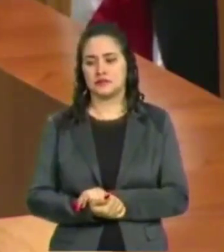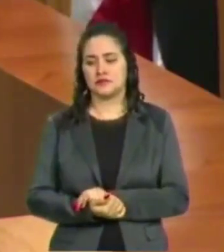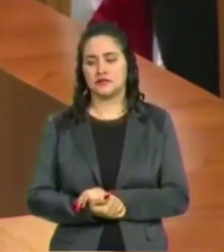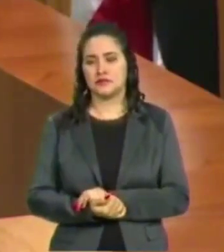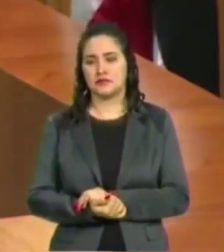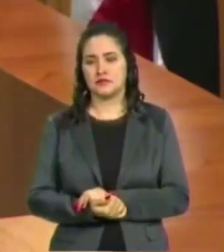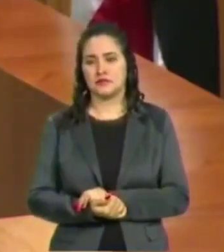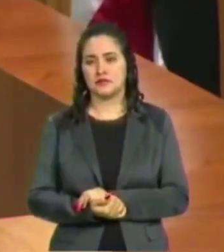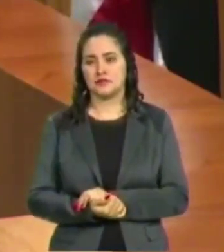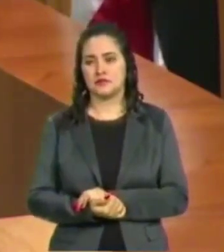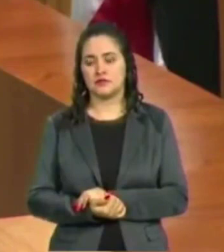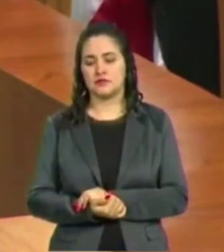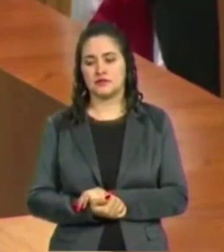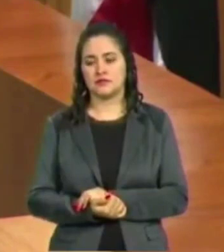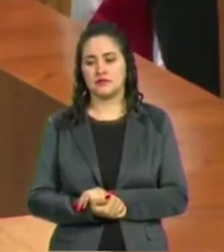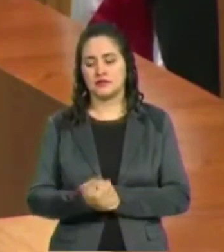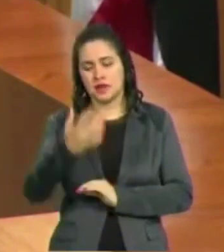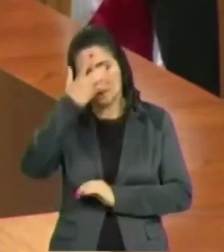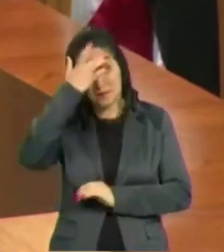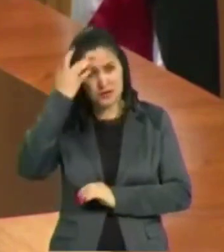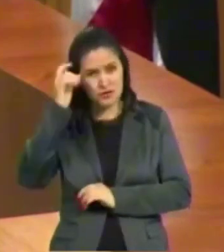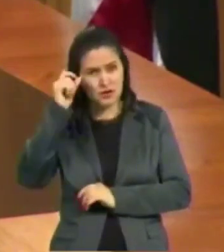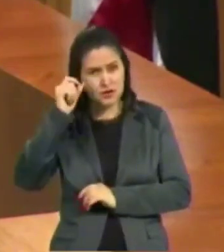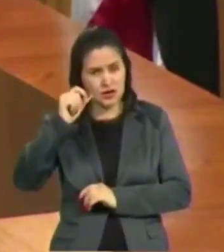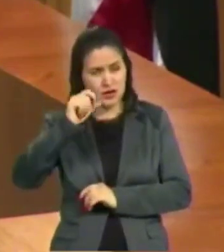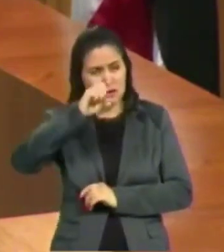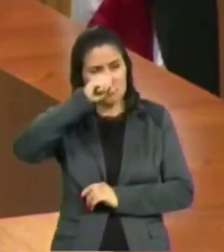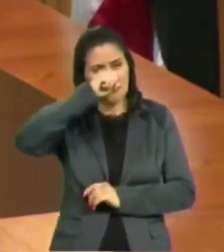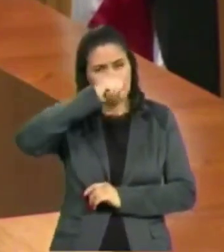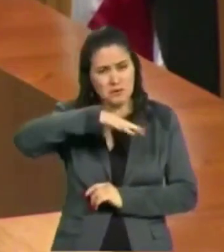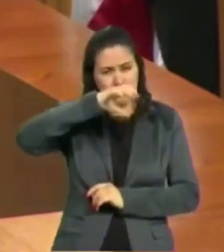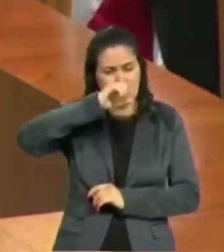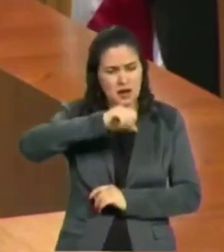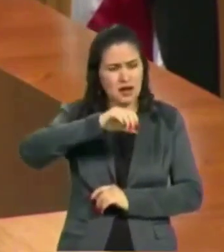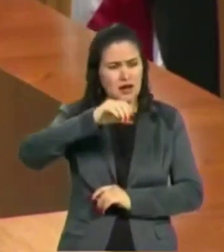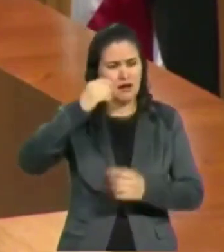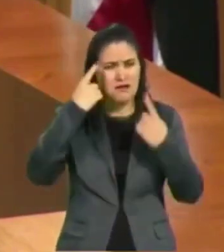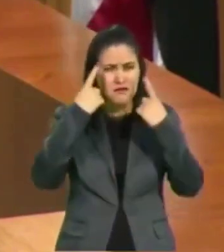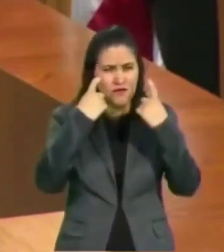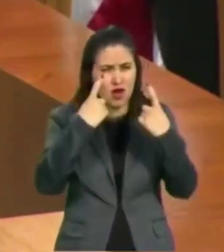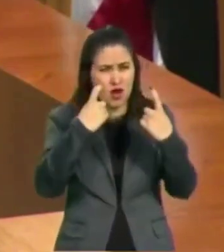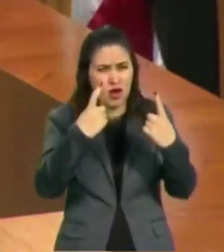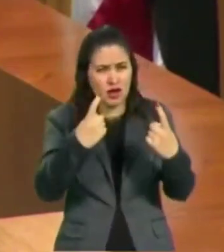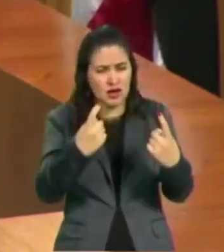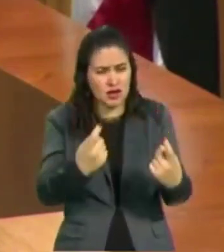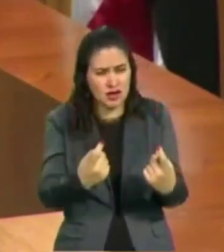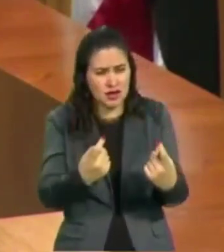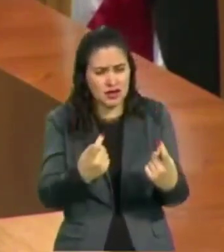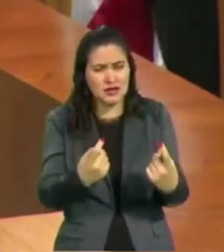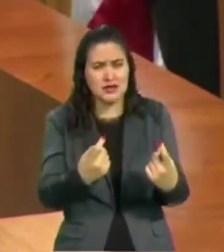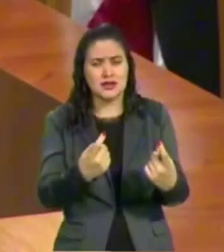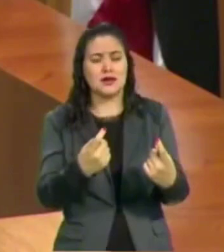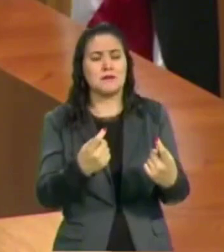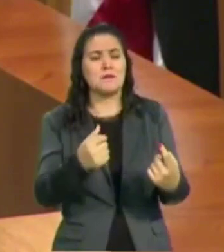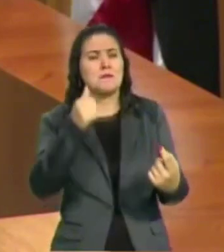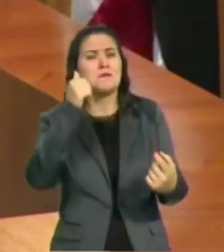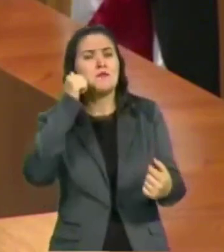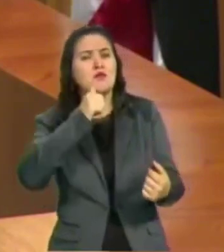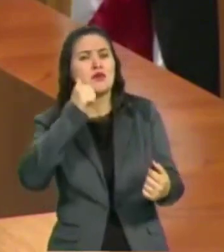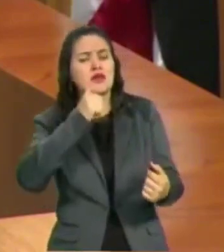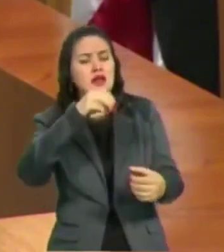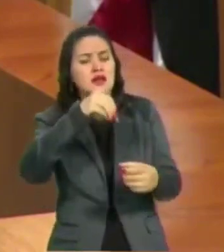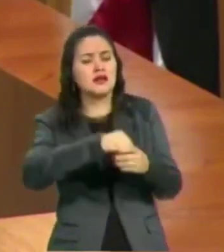serviços públicos estaduais prestados às vítimas em situações de violência doméstica e